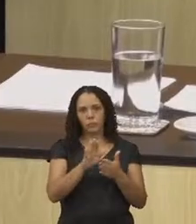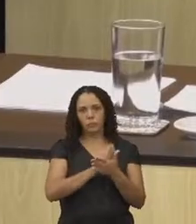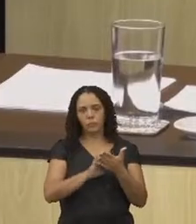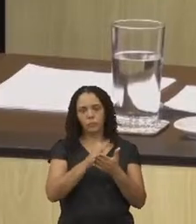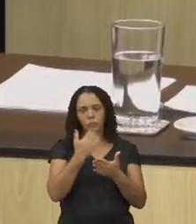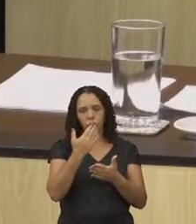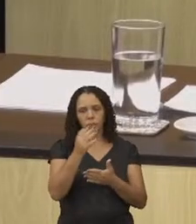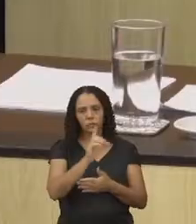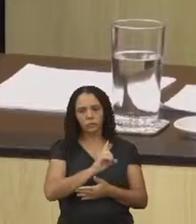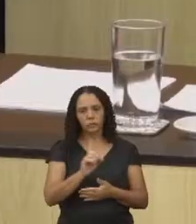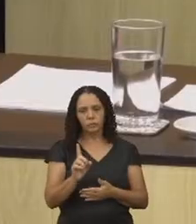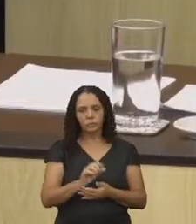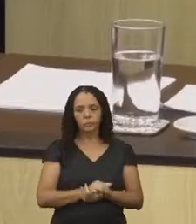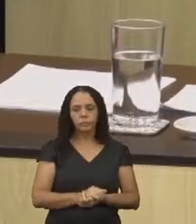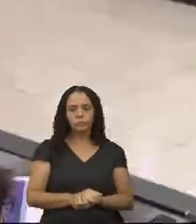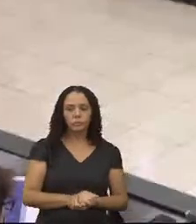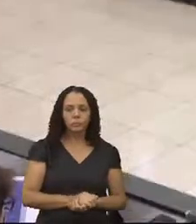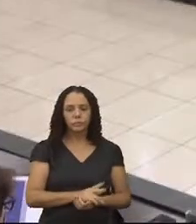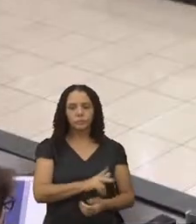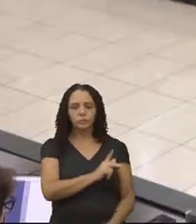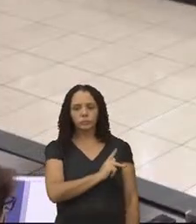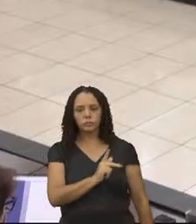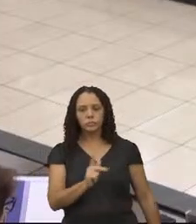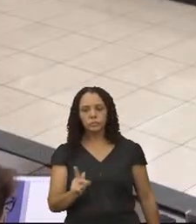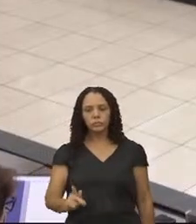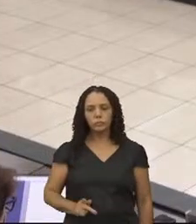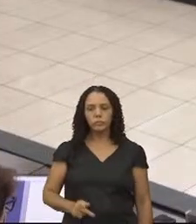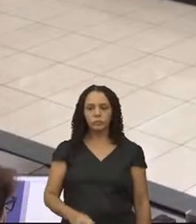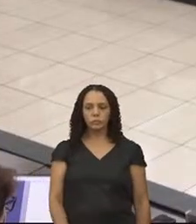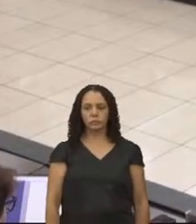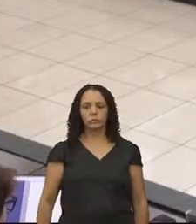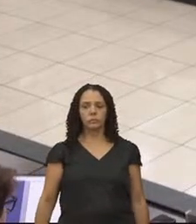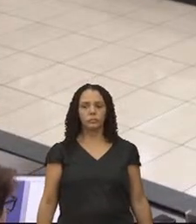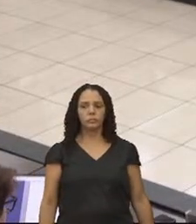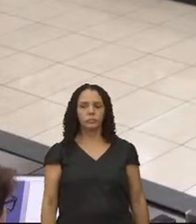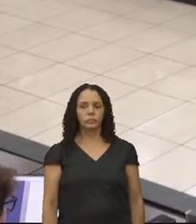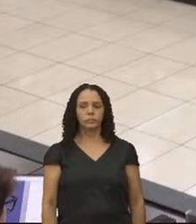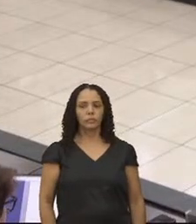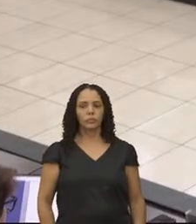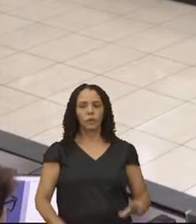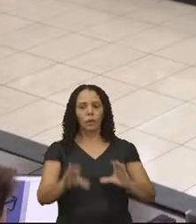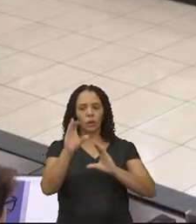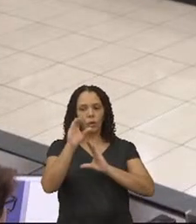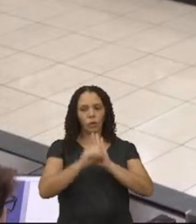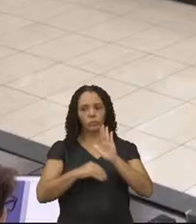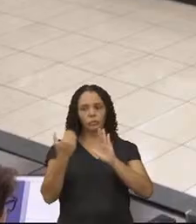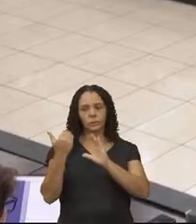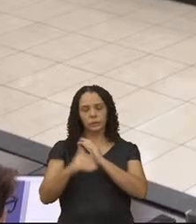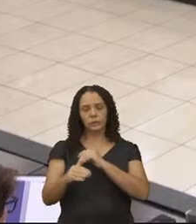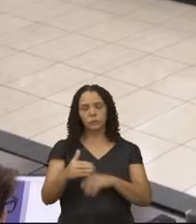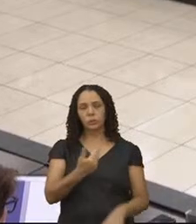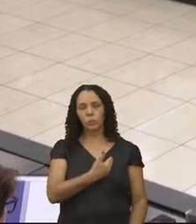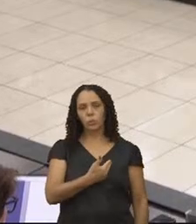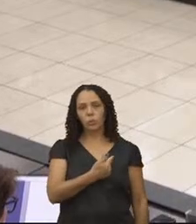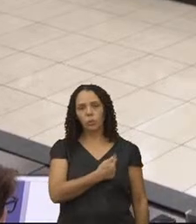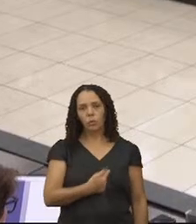votação. Presidente, estou mandando esse ofício para o governador do estado de São